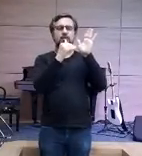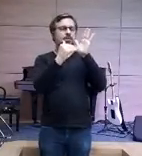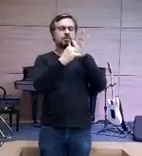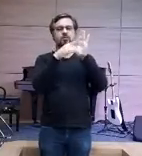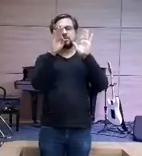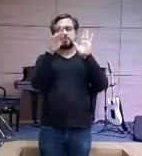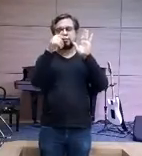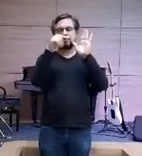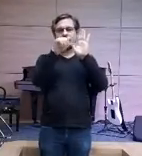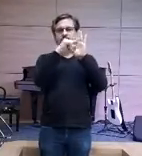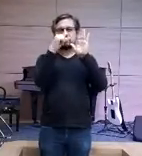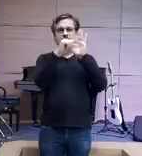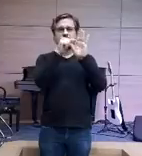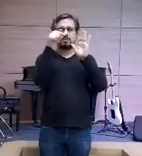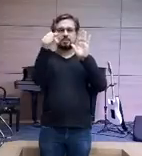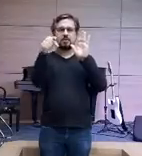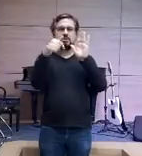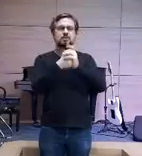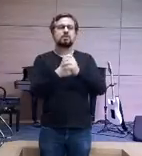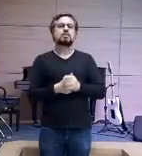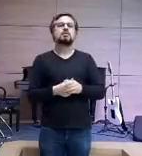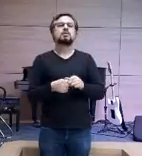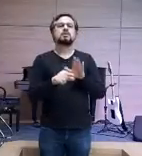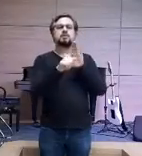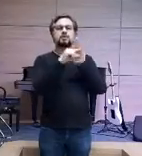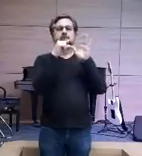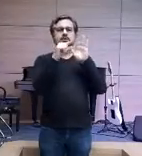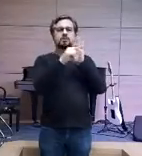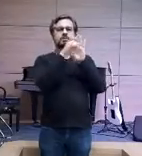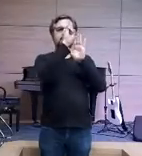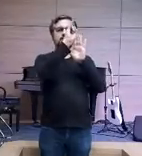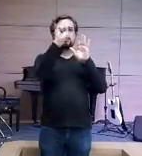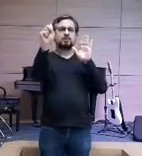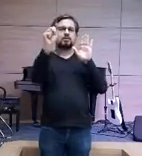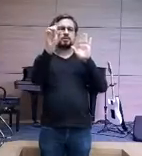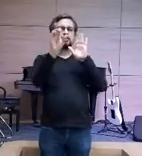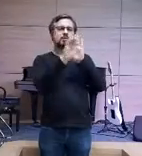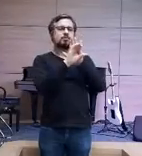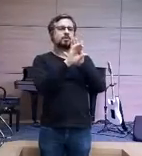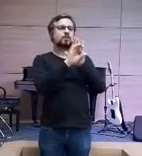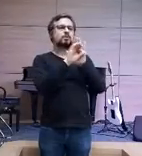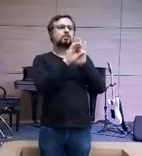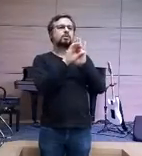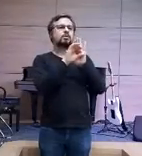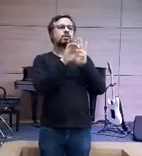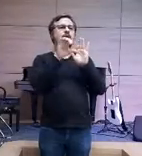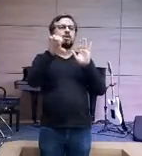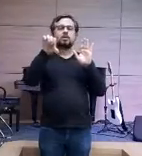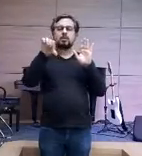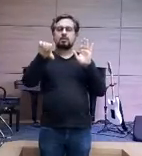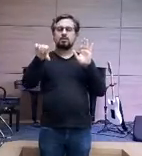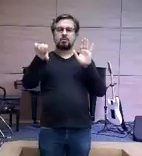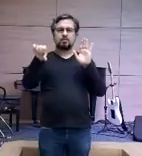7 isso o Isaías Capítulo 9